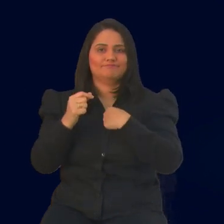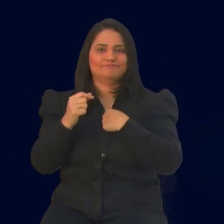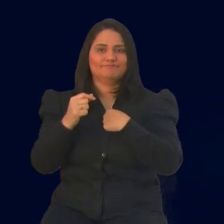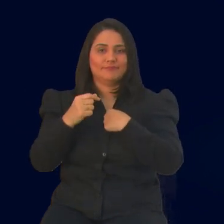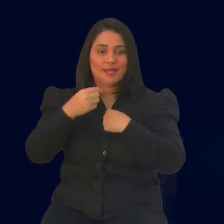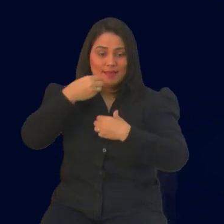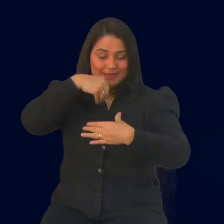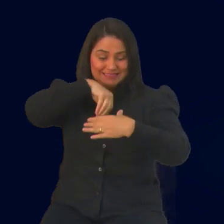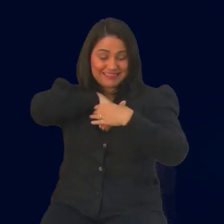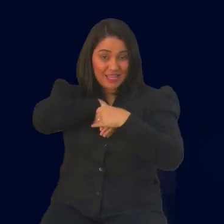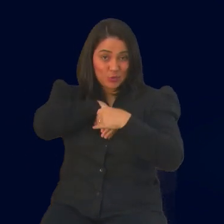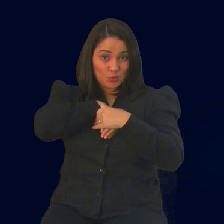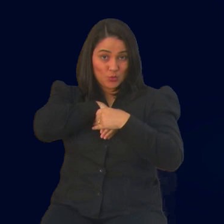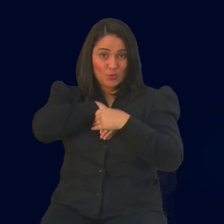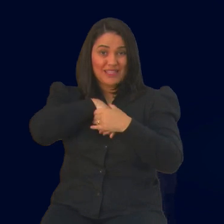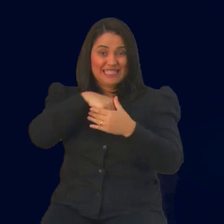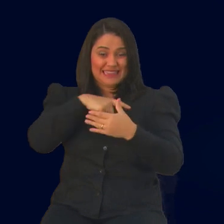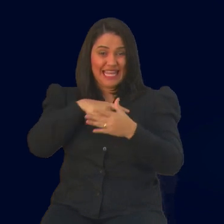negativa.